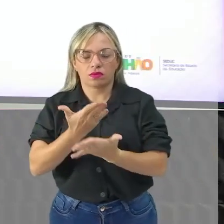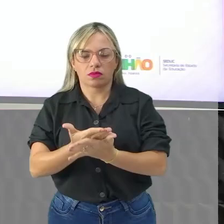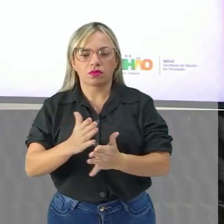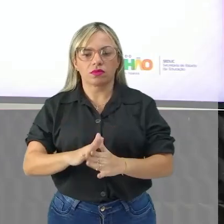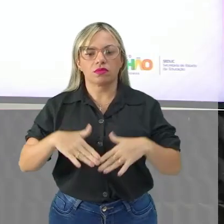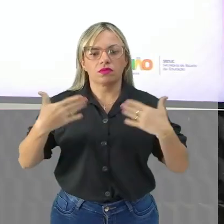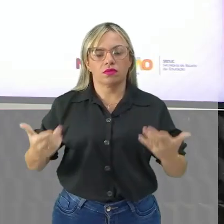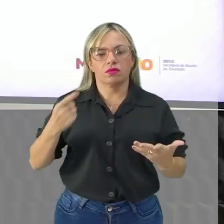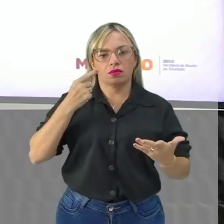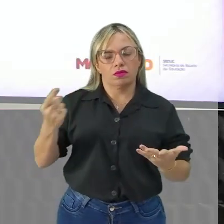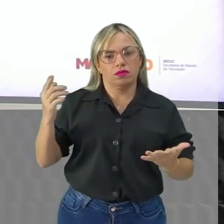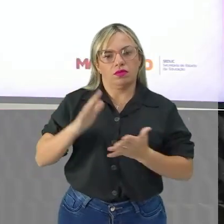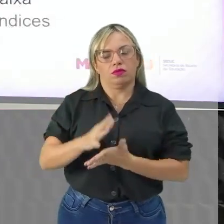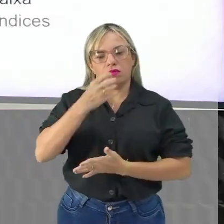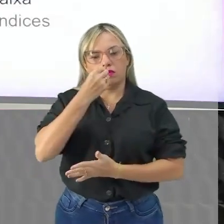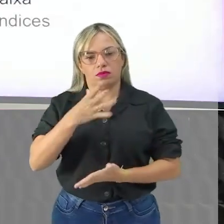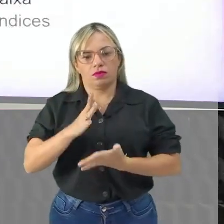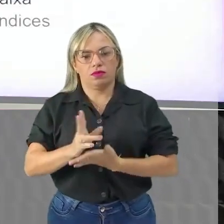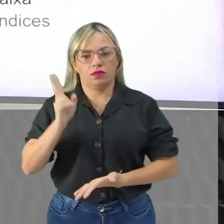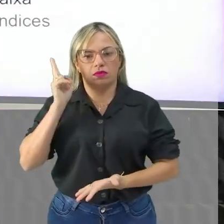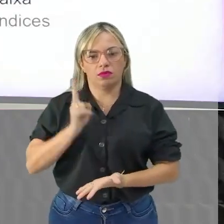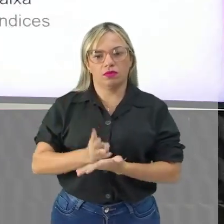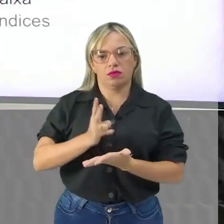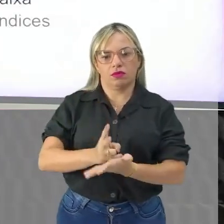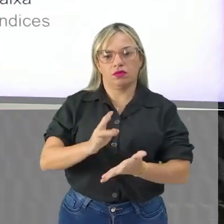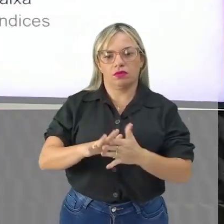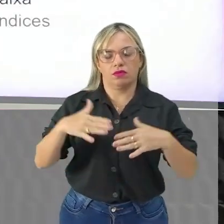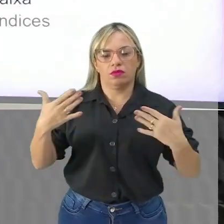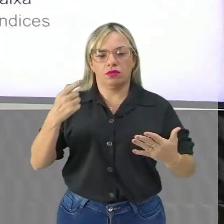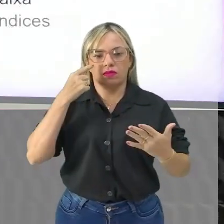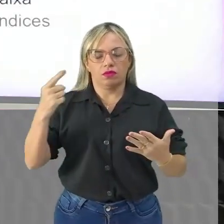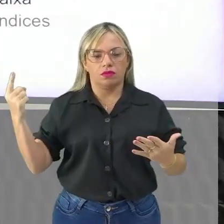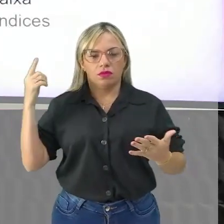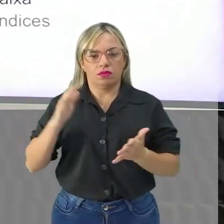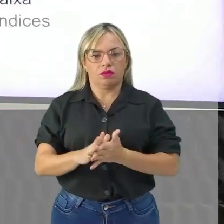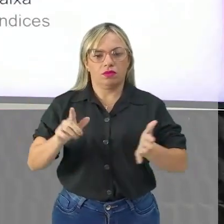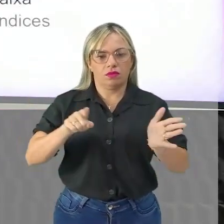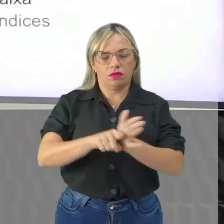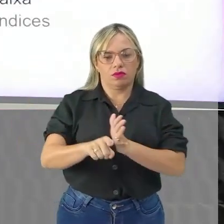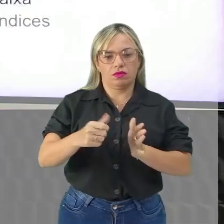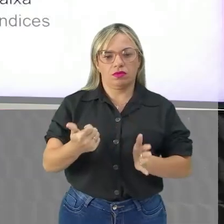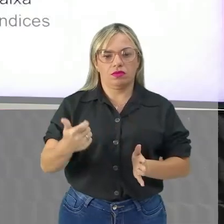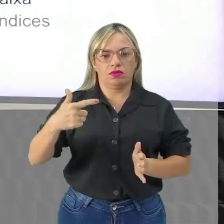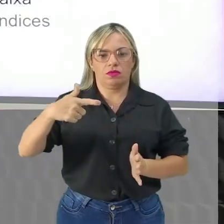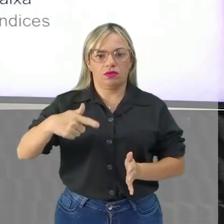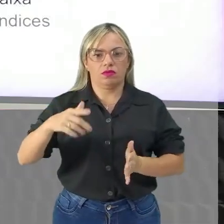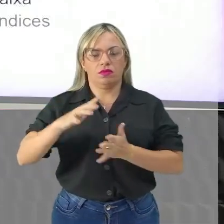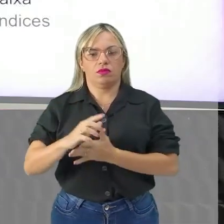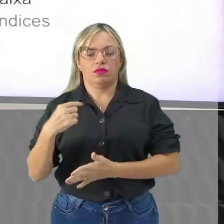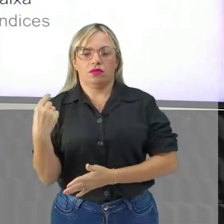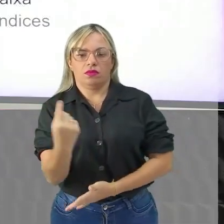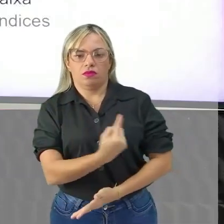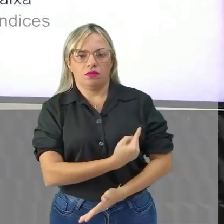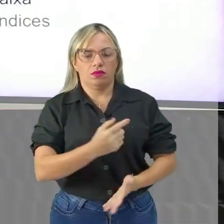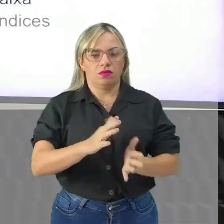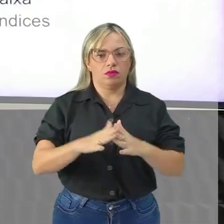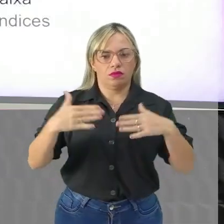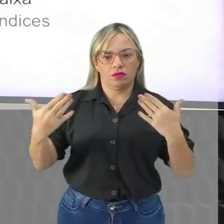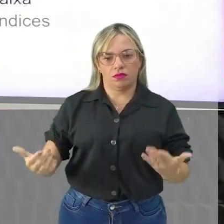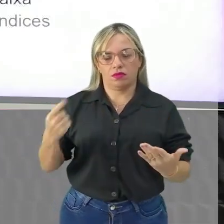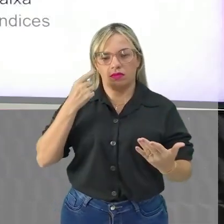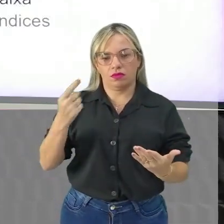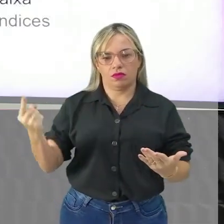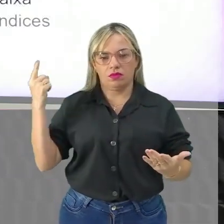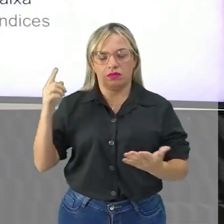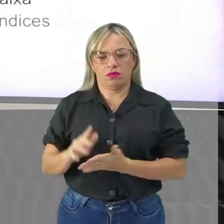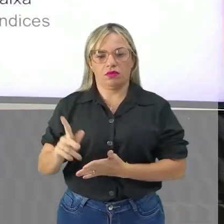bom? Então vamos continuar aqui com a questão 17, né, a nossa questão 17, uma questão do